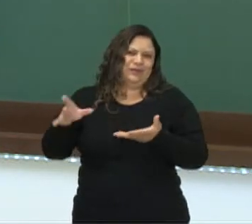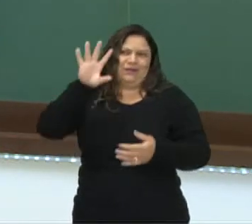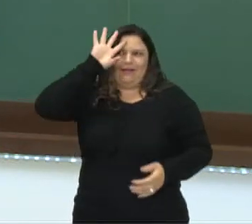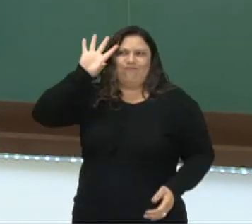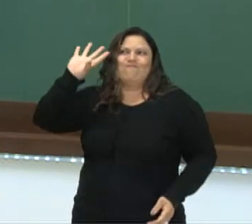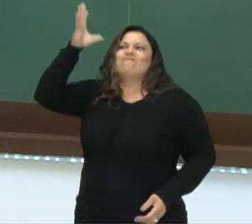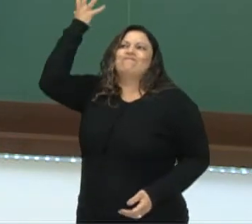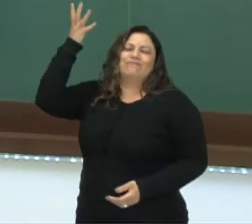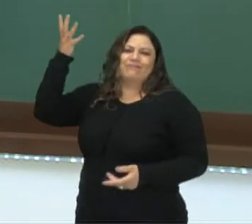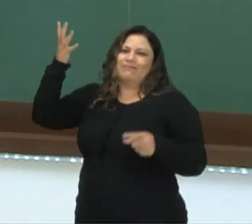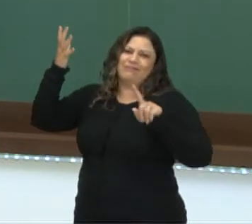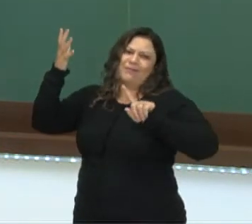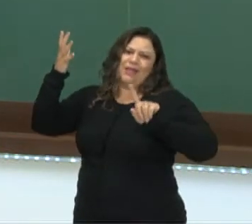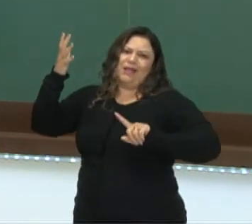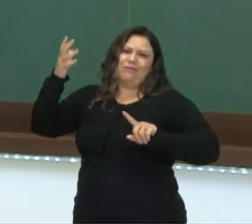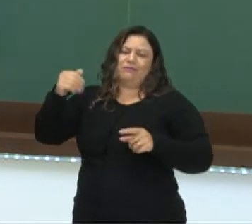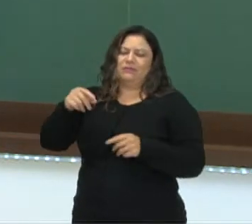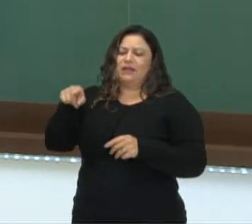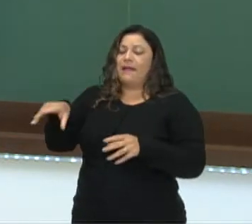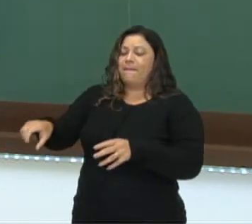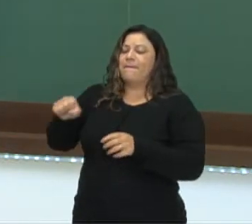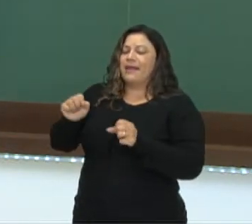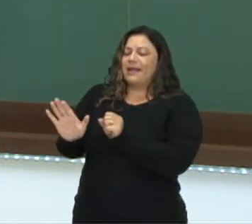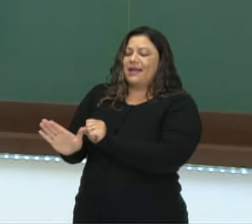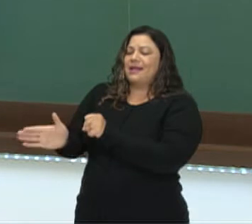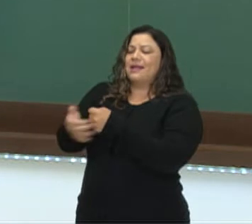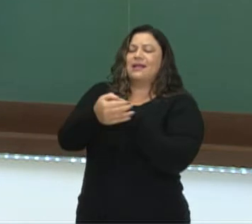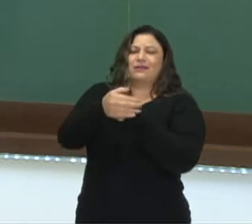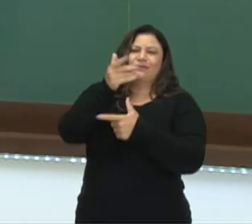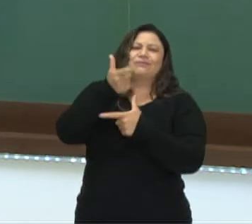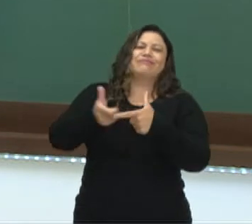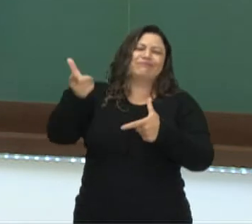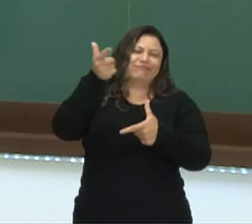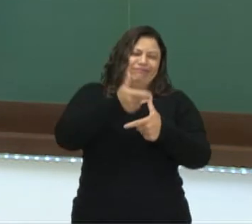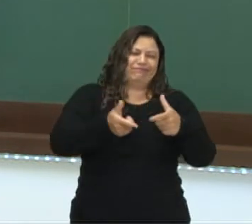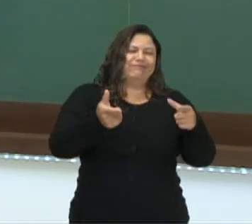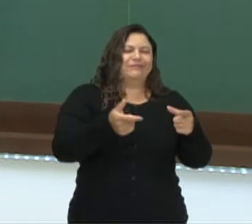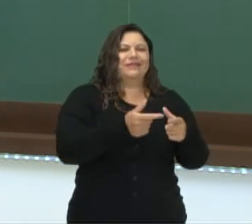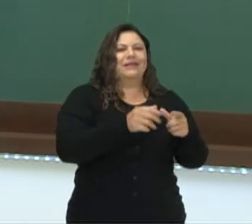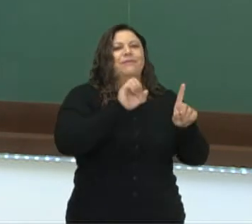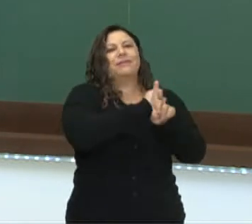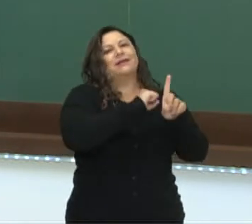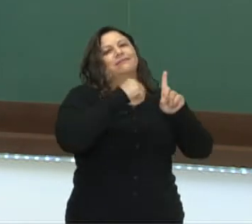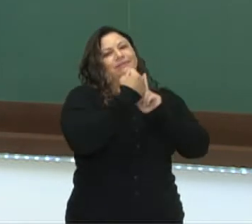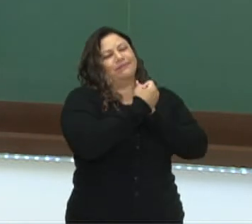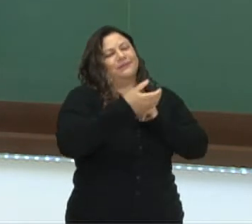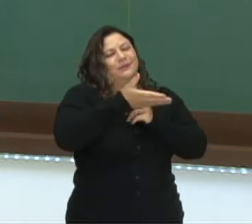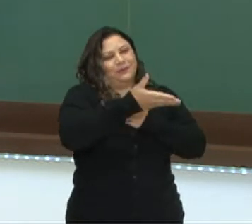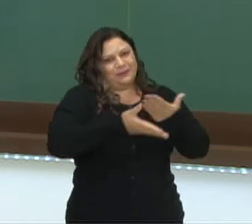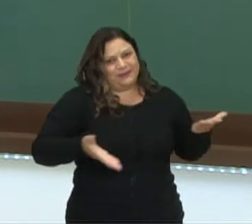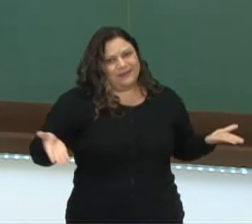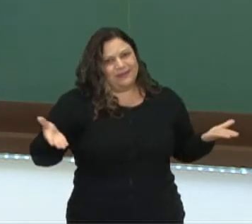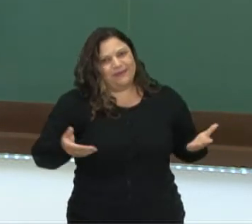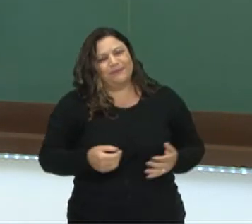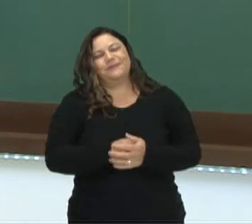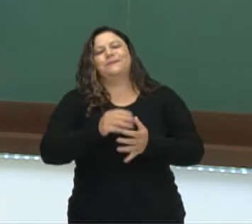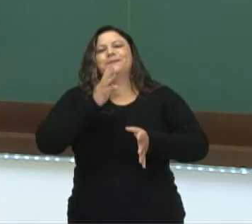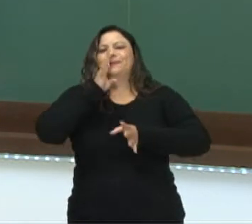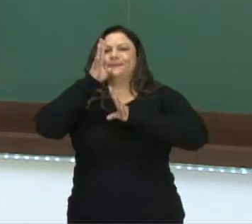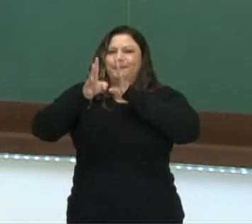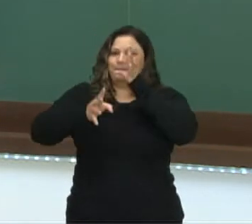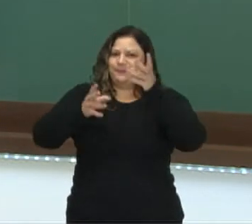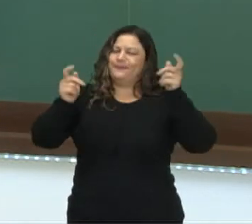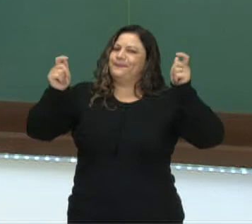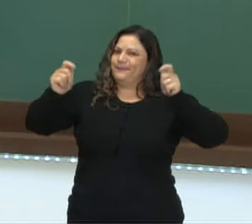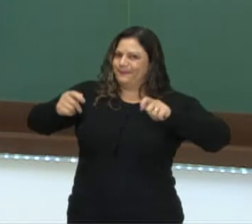solução cabível aqui para o problema social apresentado, tá certo? Então, essa é a crítica